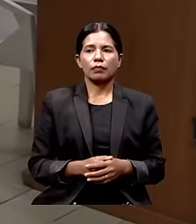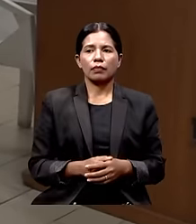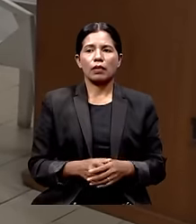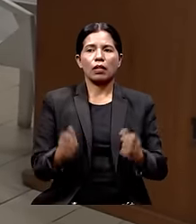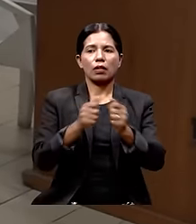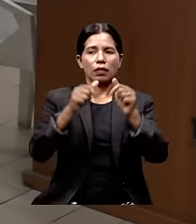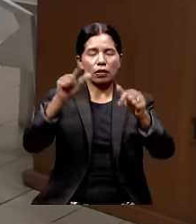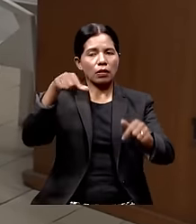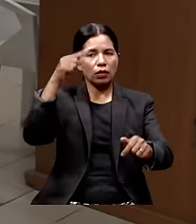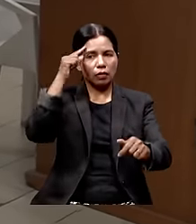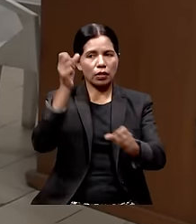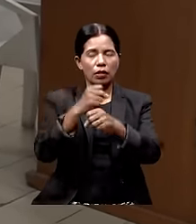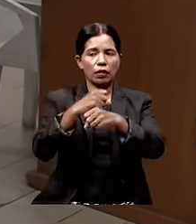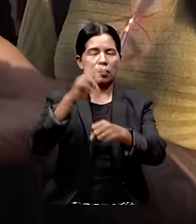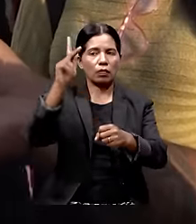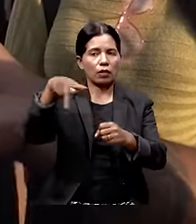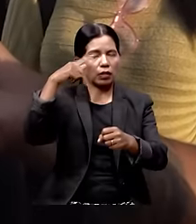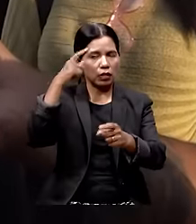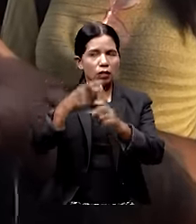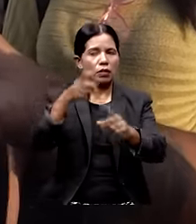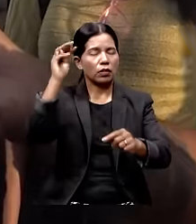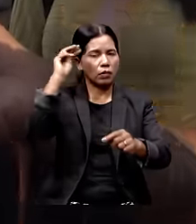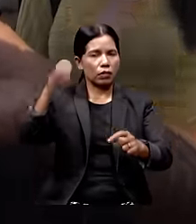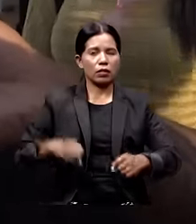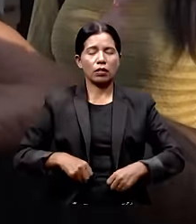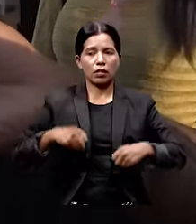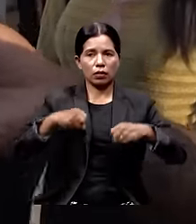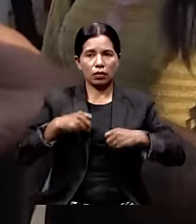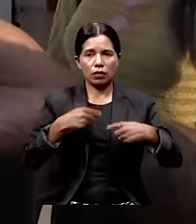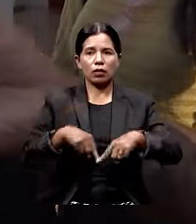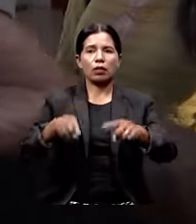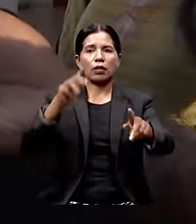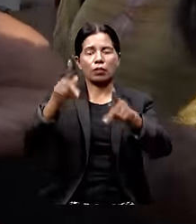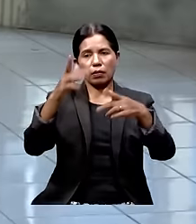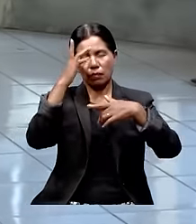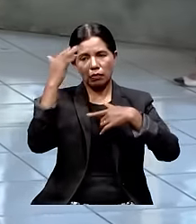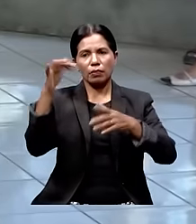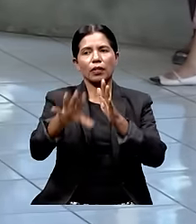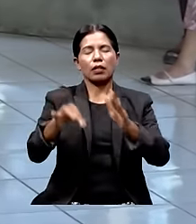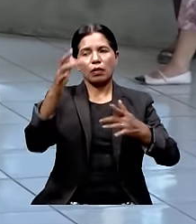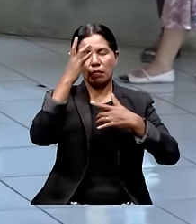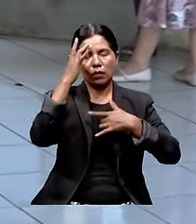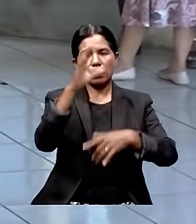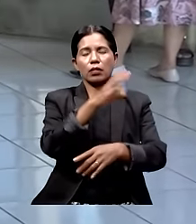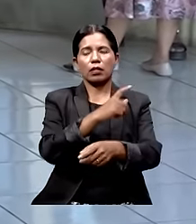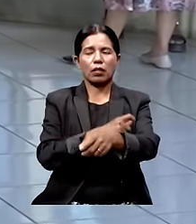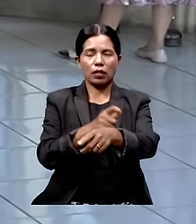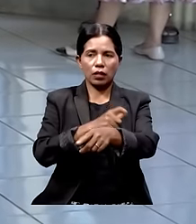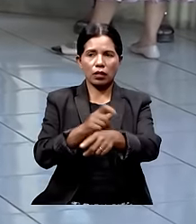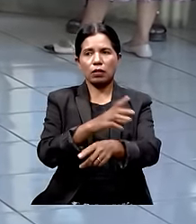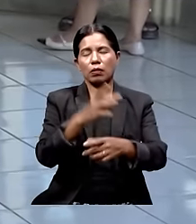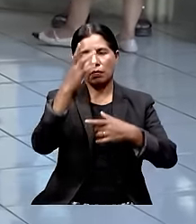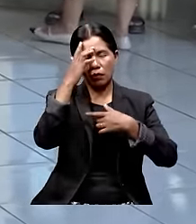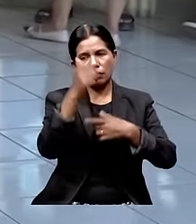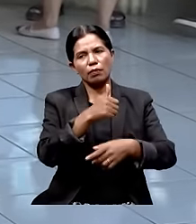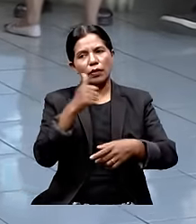Hono ne governo halo politika li husi ministério saúde haruka paciente sira ne behetan mora sane san cancro tumor no mora sir seluk